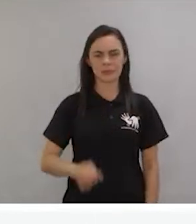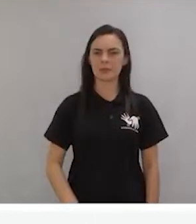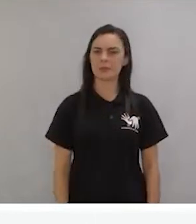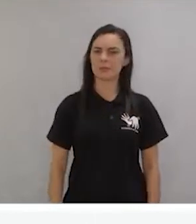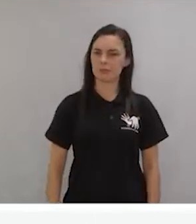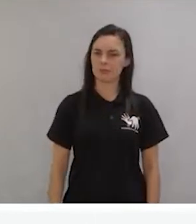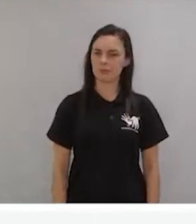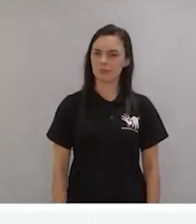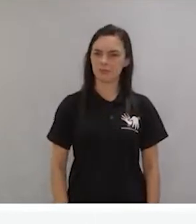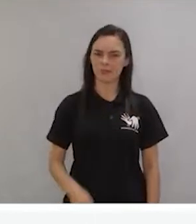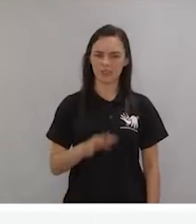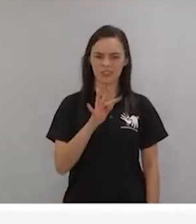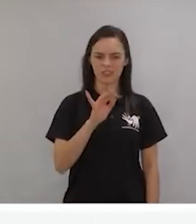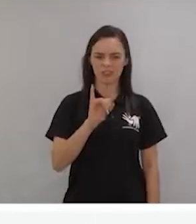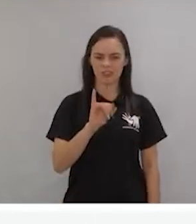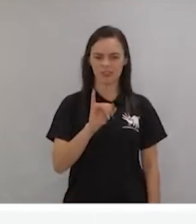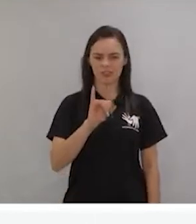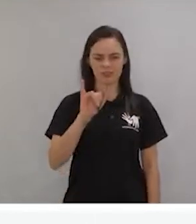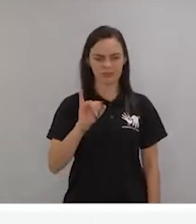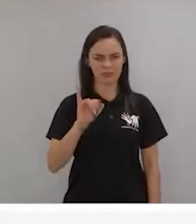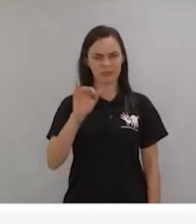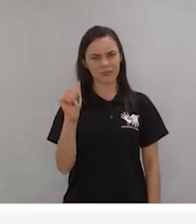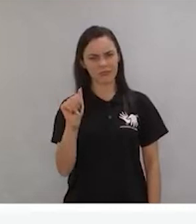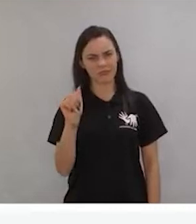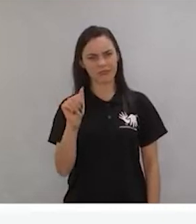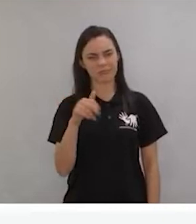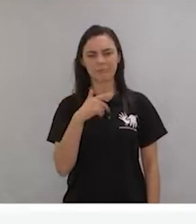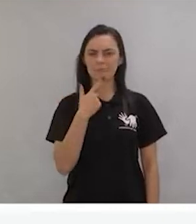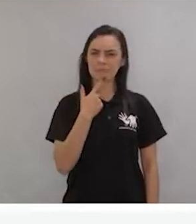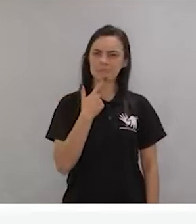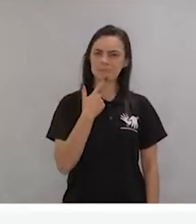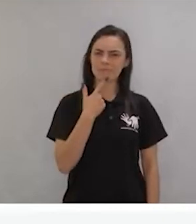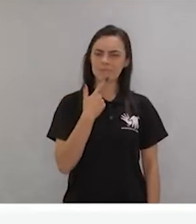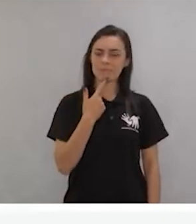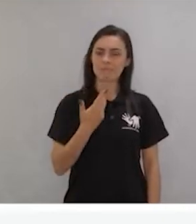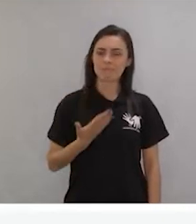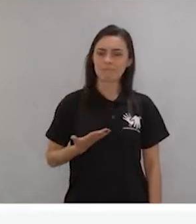Duas letras I. Ti, I, A.